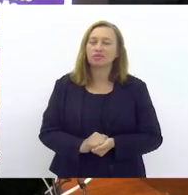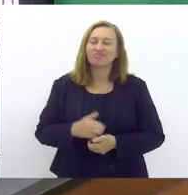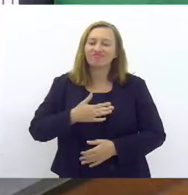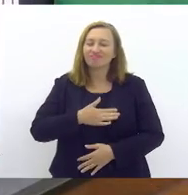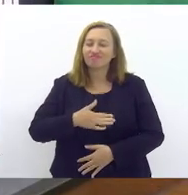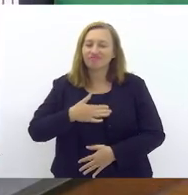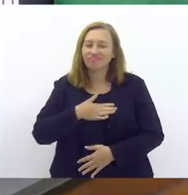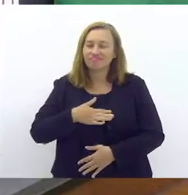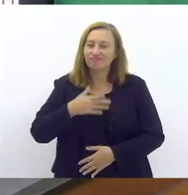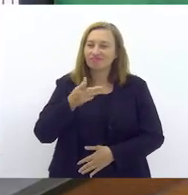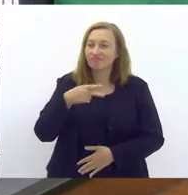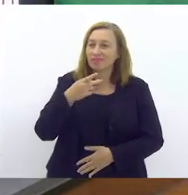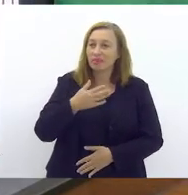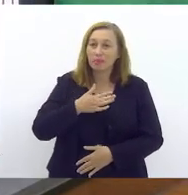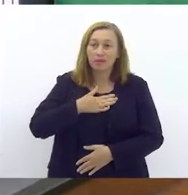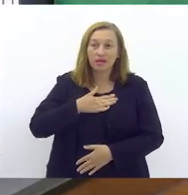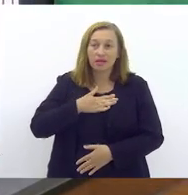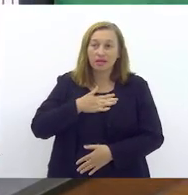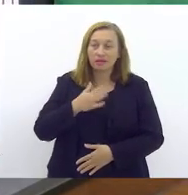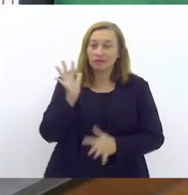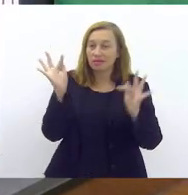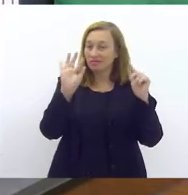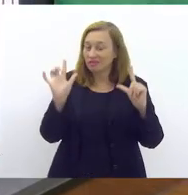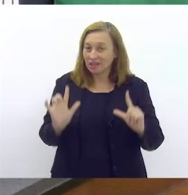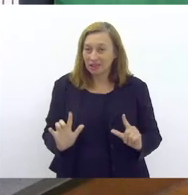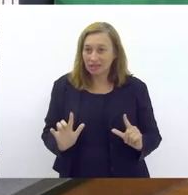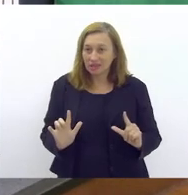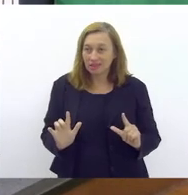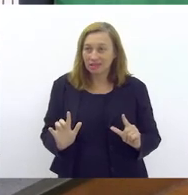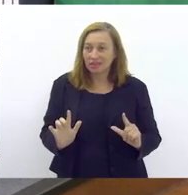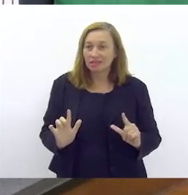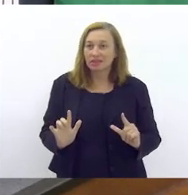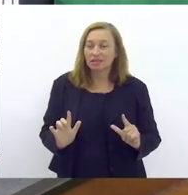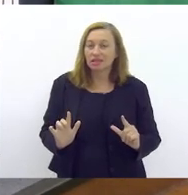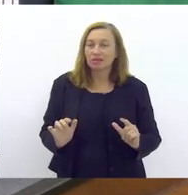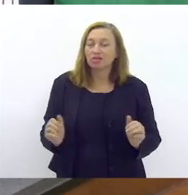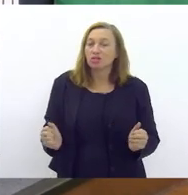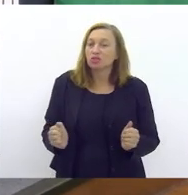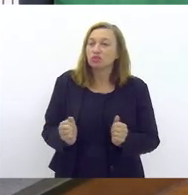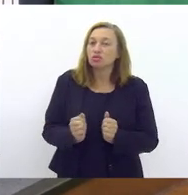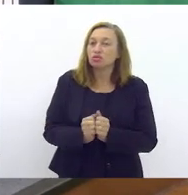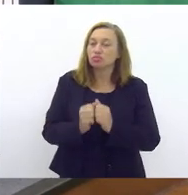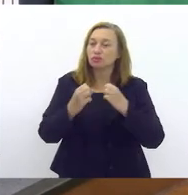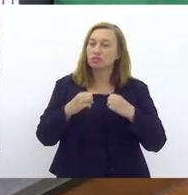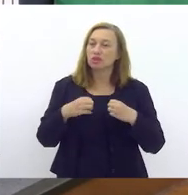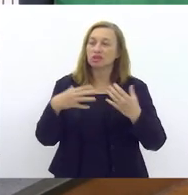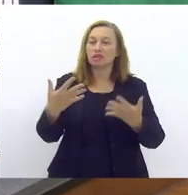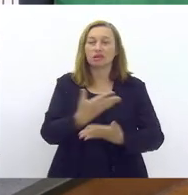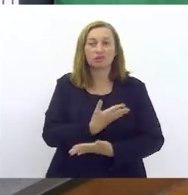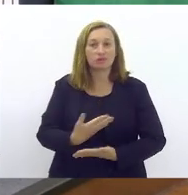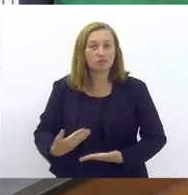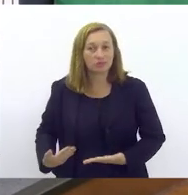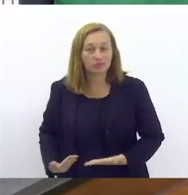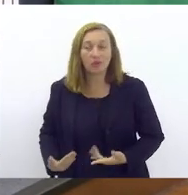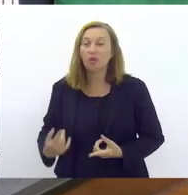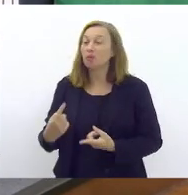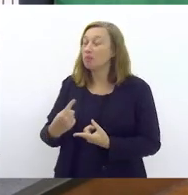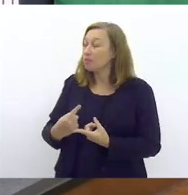Gostaria de dizer que, para mim, é uma felicidade muito grande poder participar dessa audiência,